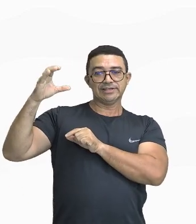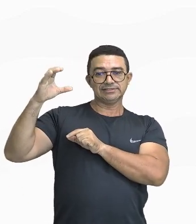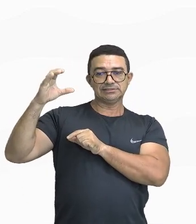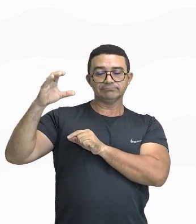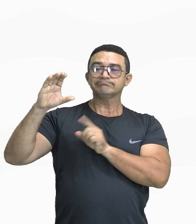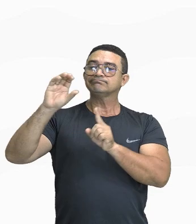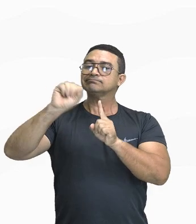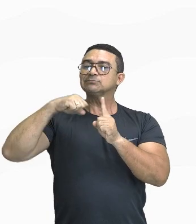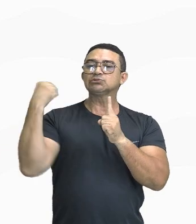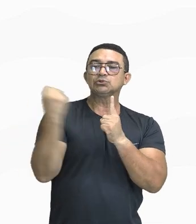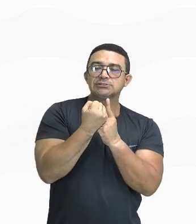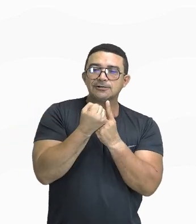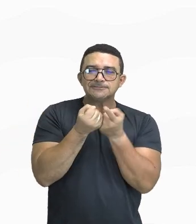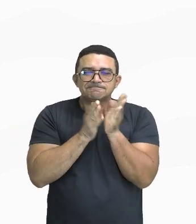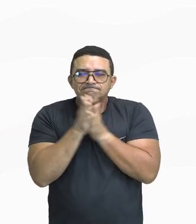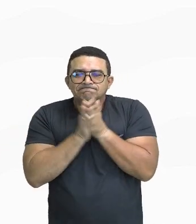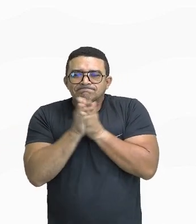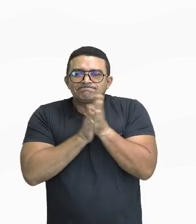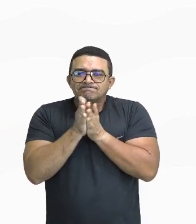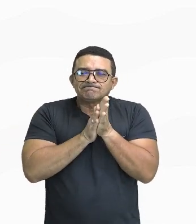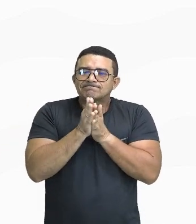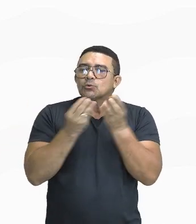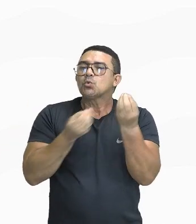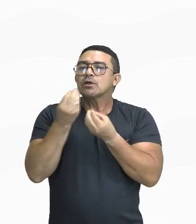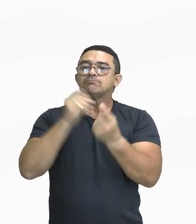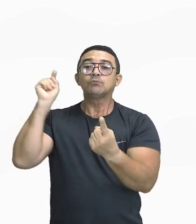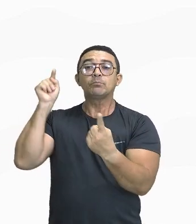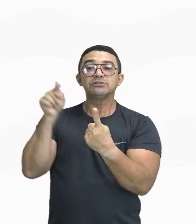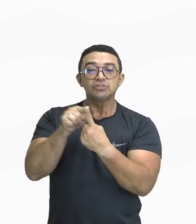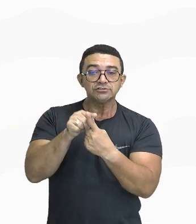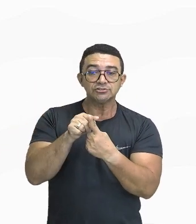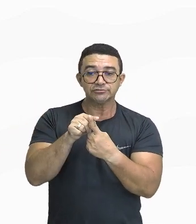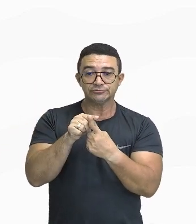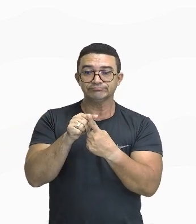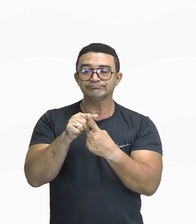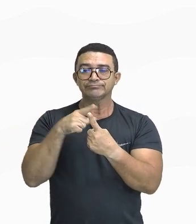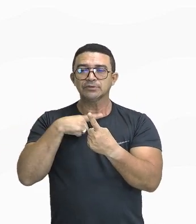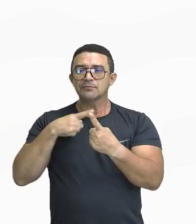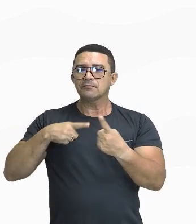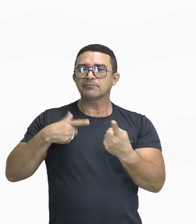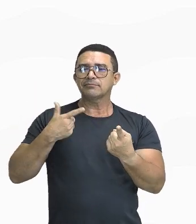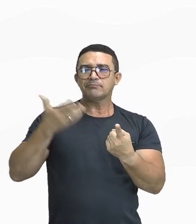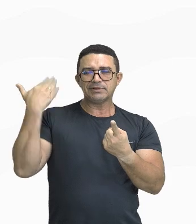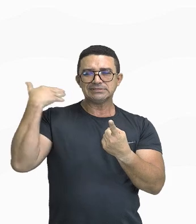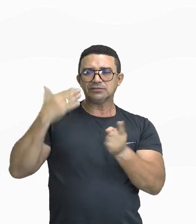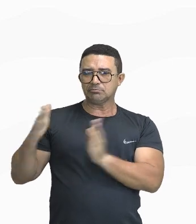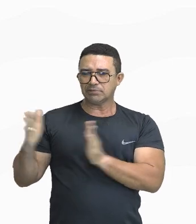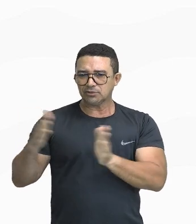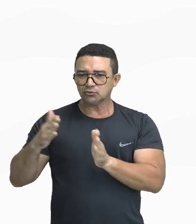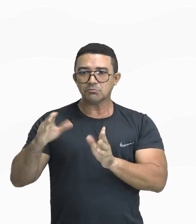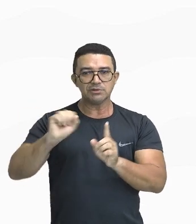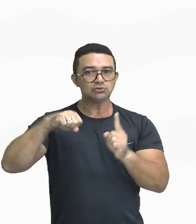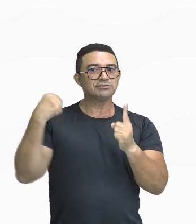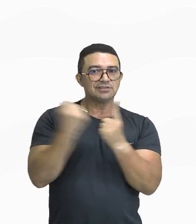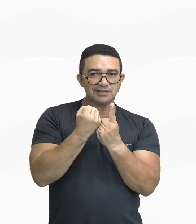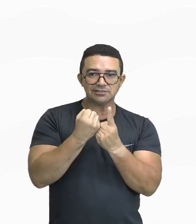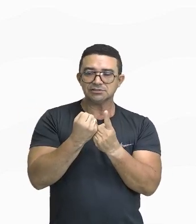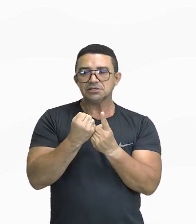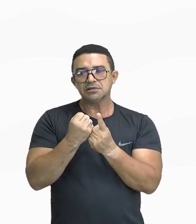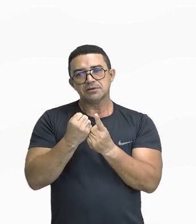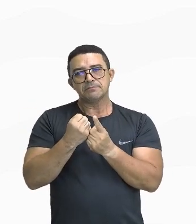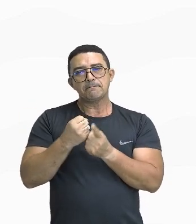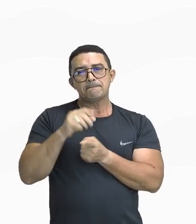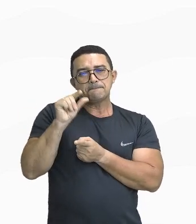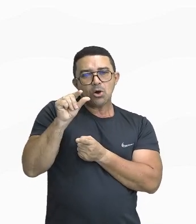sociais ansiavam pela objetividade, né? Em uma sociedade muito menos complexa, professor